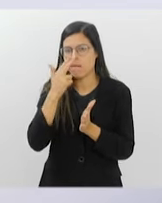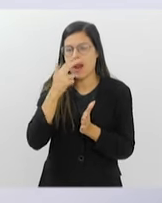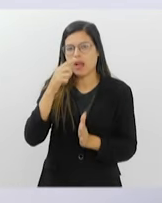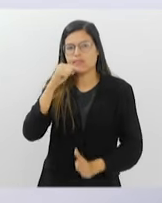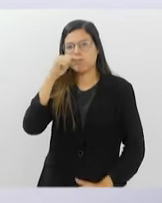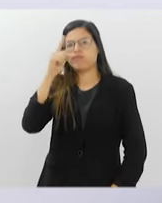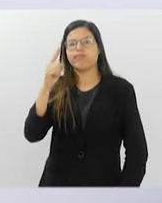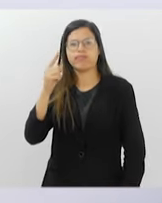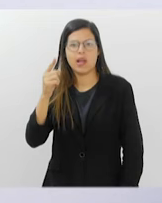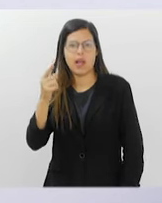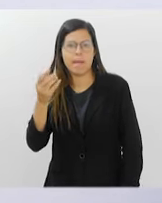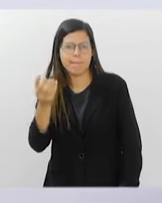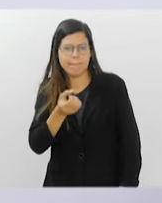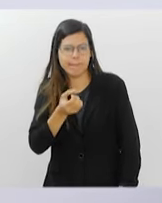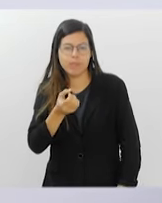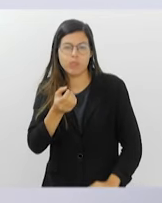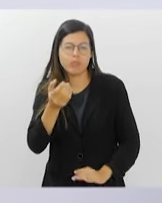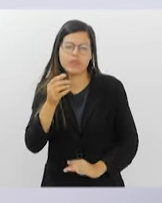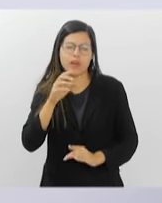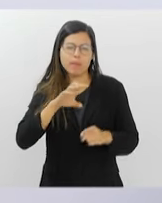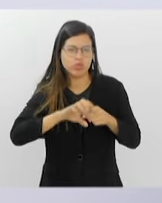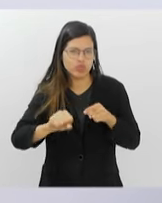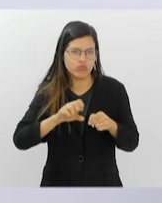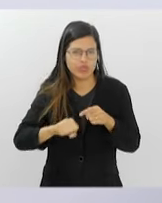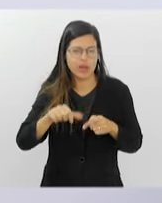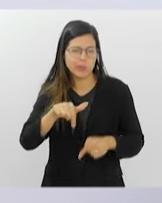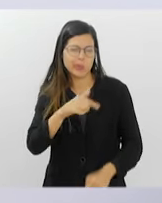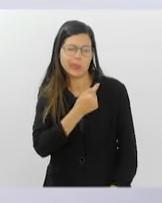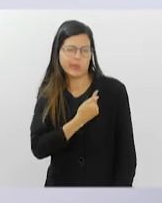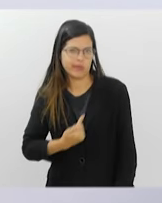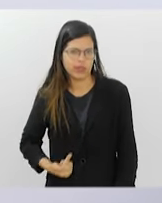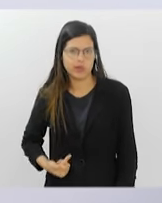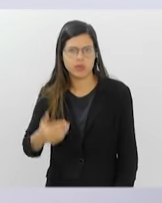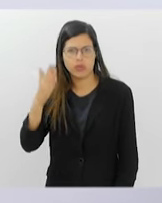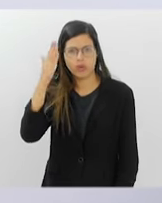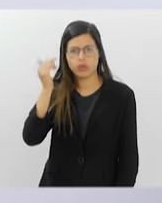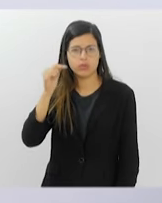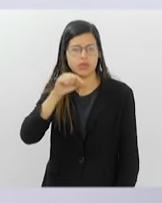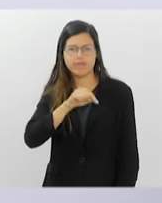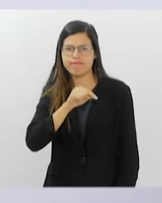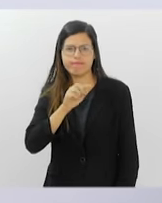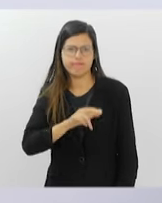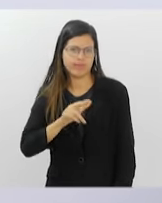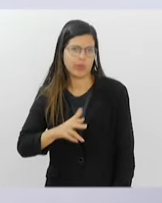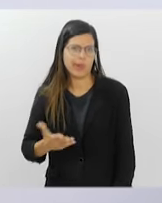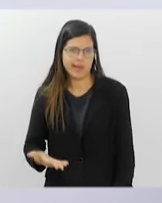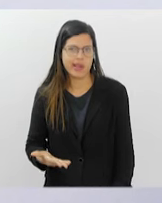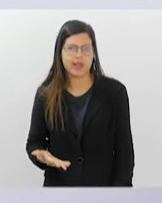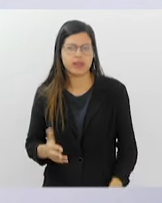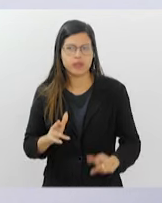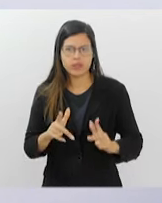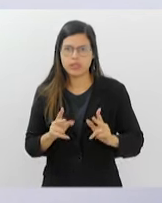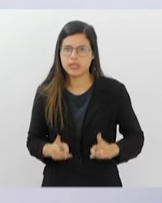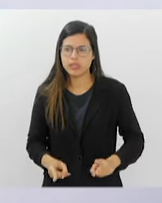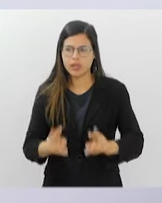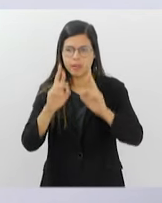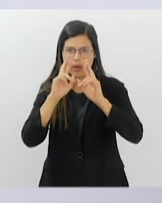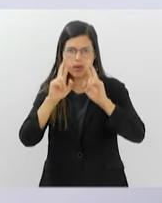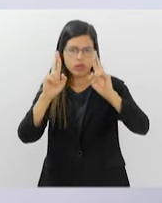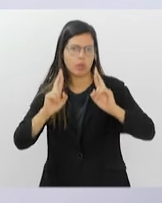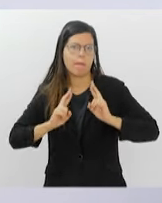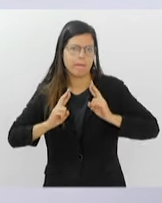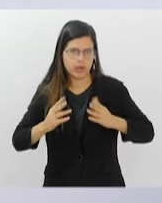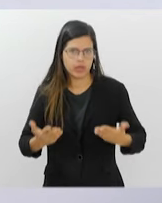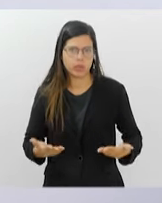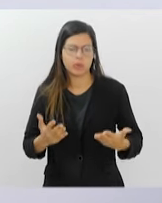governador baba ovo puxa saco do governador sei que vossa senhoria nunca foi assim a não tinha autonomia para trabalhar e tratou sempre o Parlamento com muito respeito então que o senhor